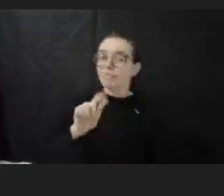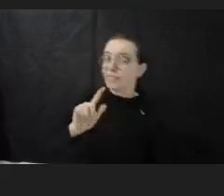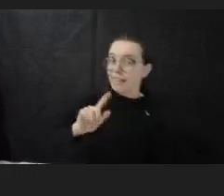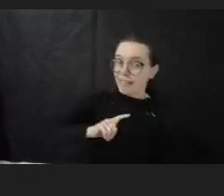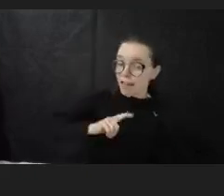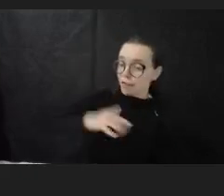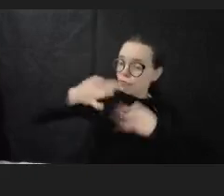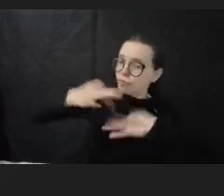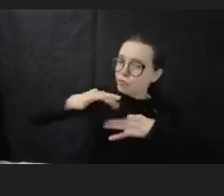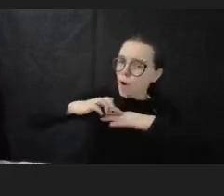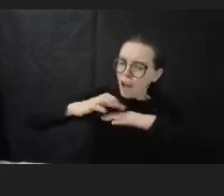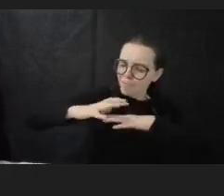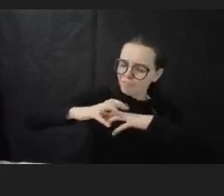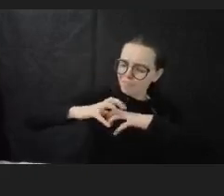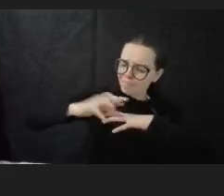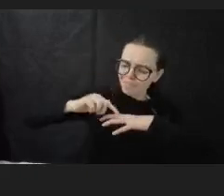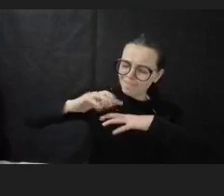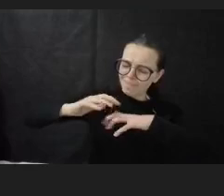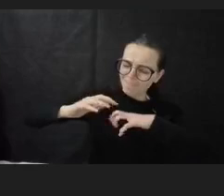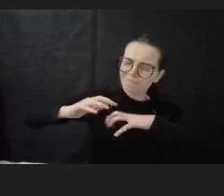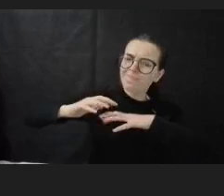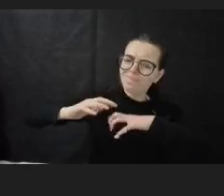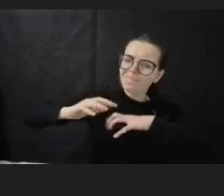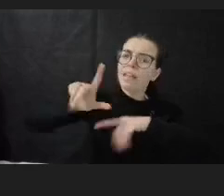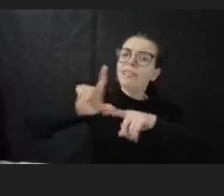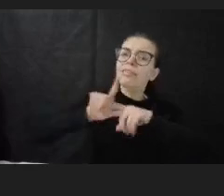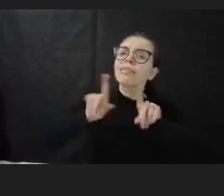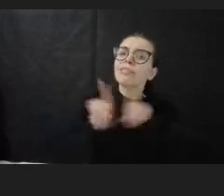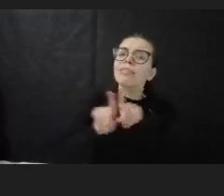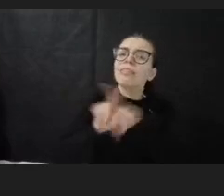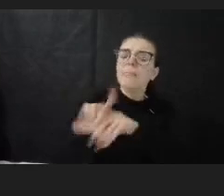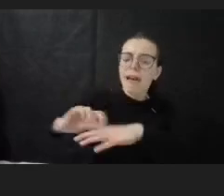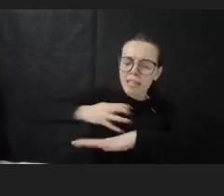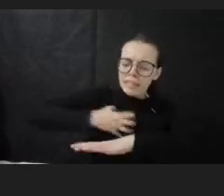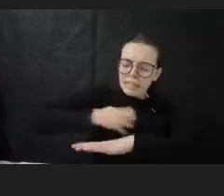nos dedos e formigamento noturno.